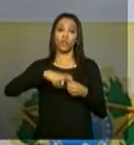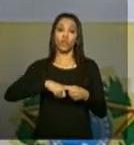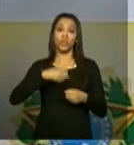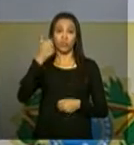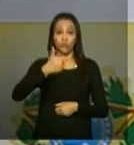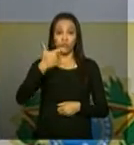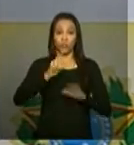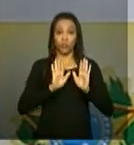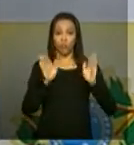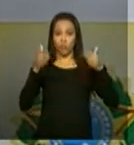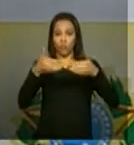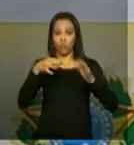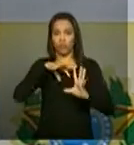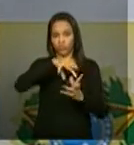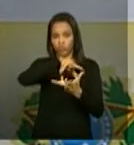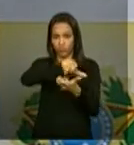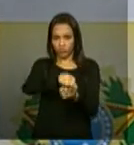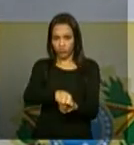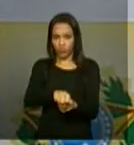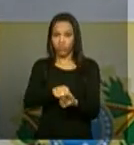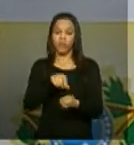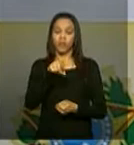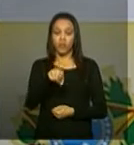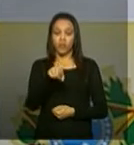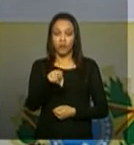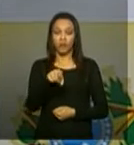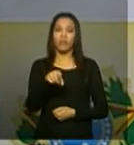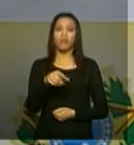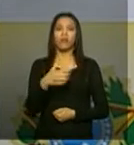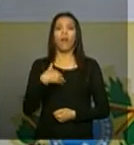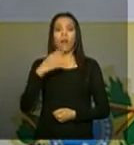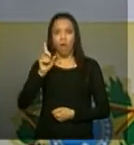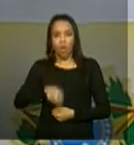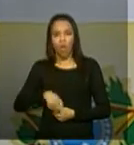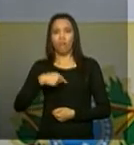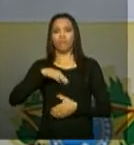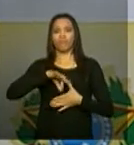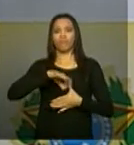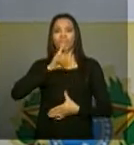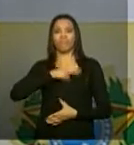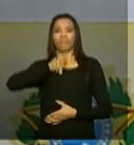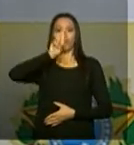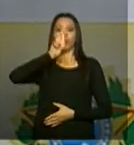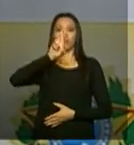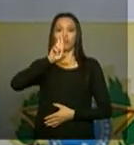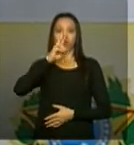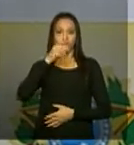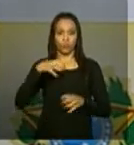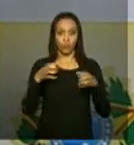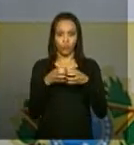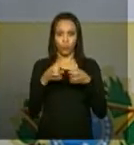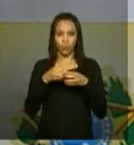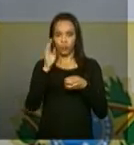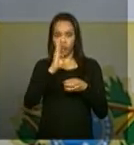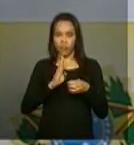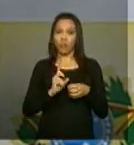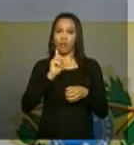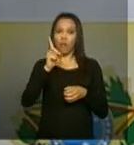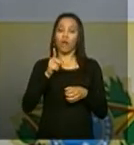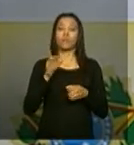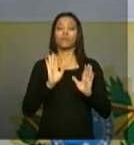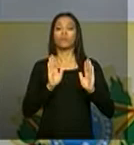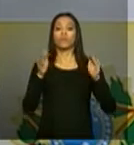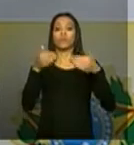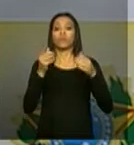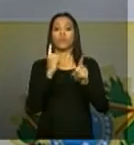marrakesh onde eu chefiava a delegação é do do brasil é a participação lado do fórum mundial então